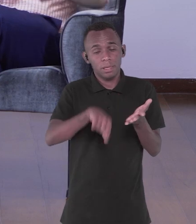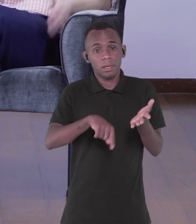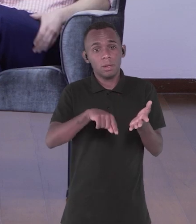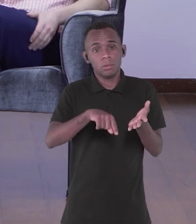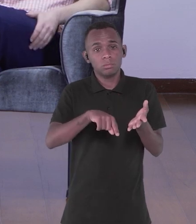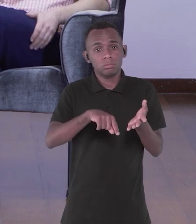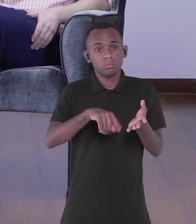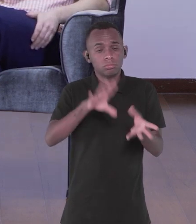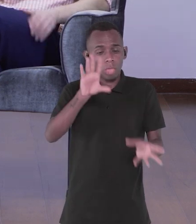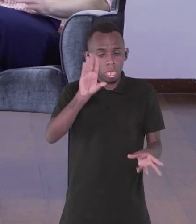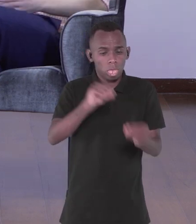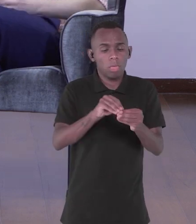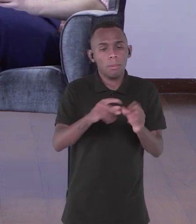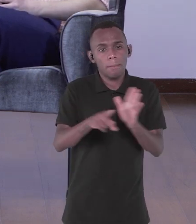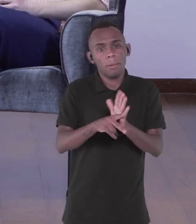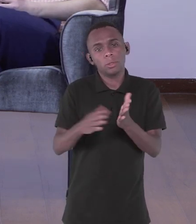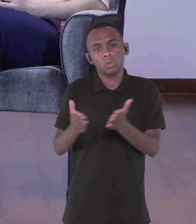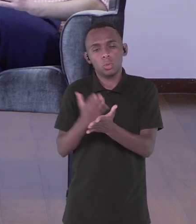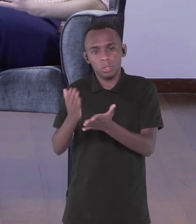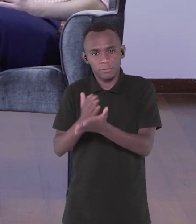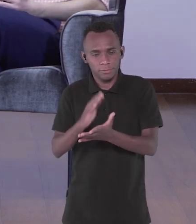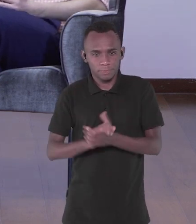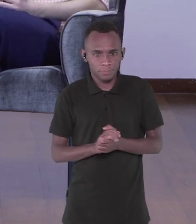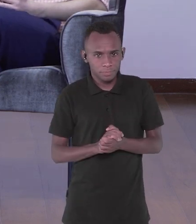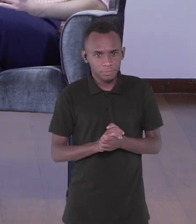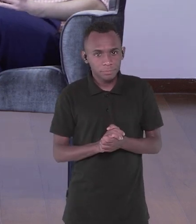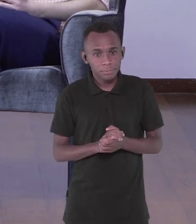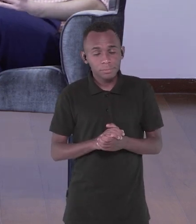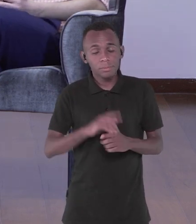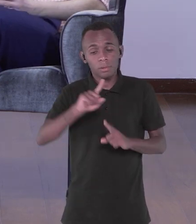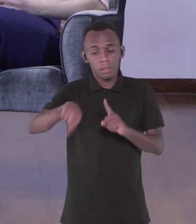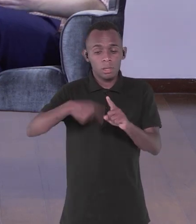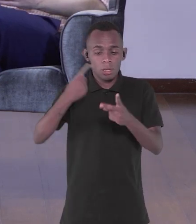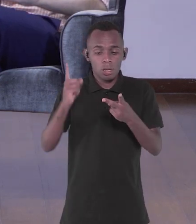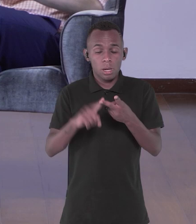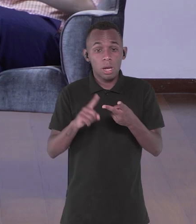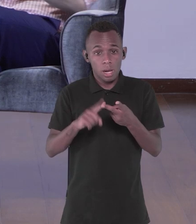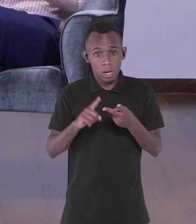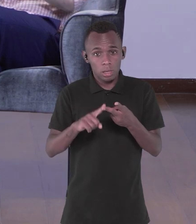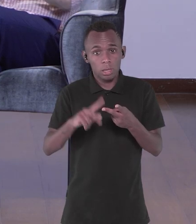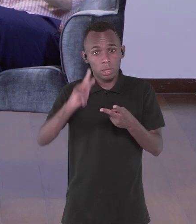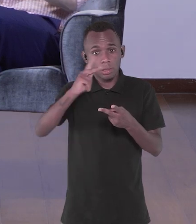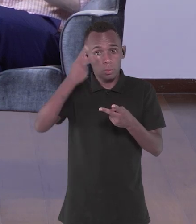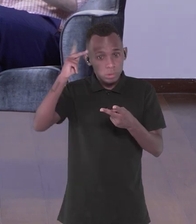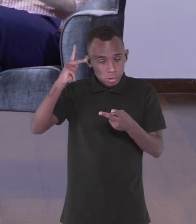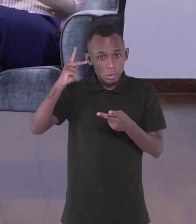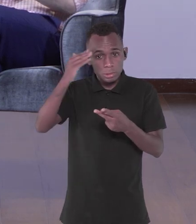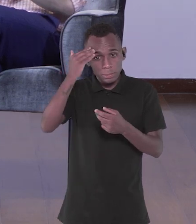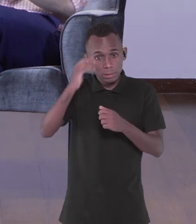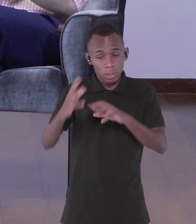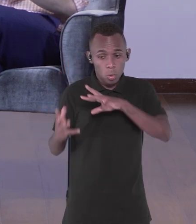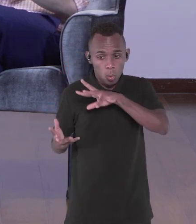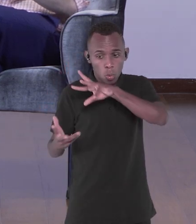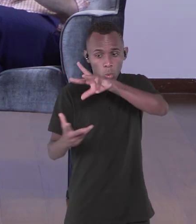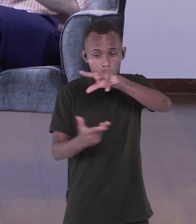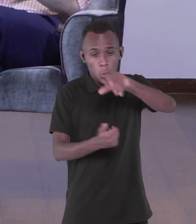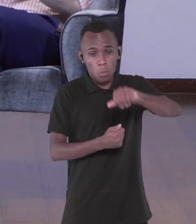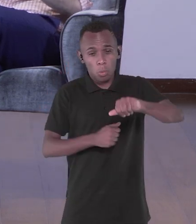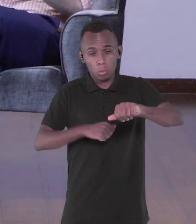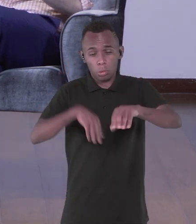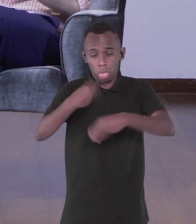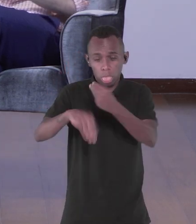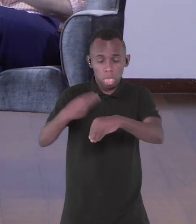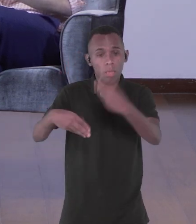resumo, basicamente, do livro. Vamos, então, agora falar 10 histórias para entender o mundo caótico. Afonso entrega na